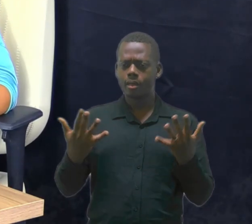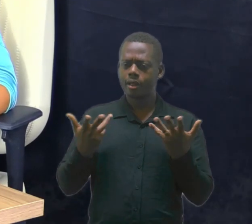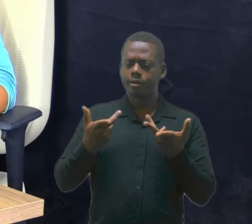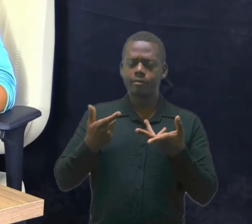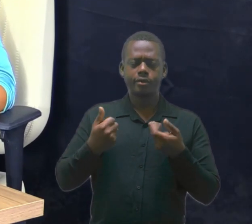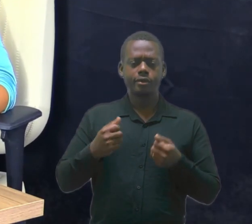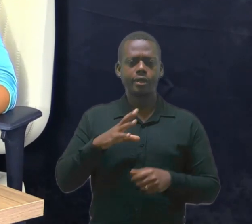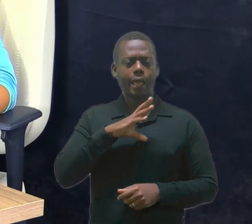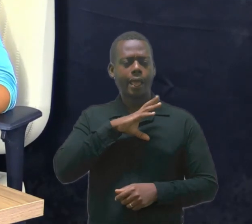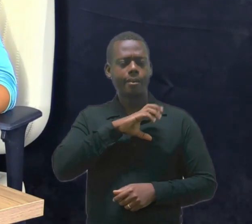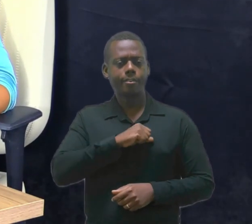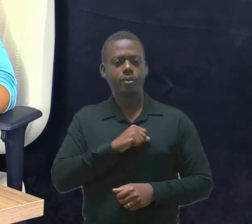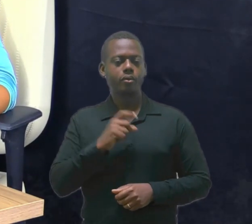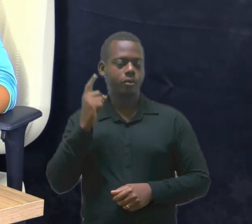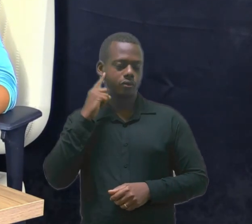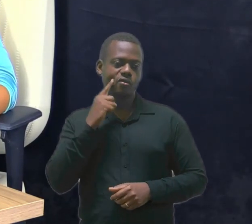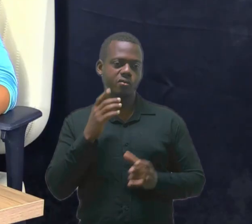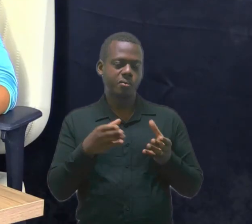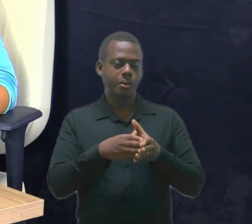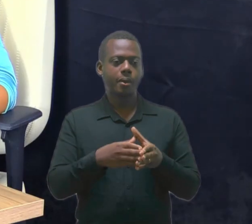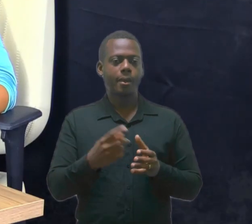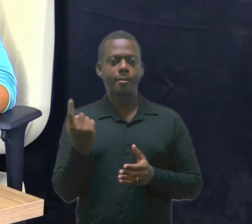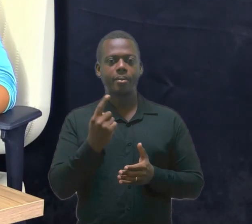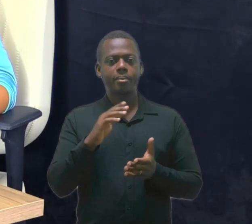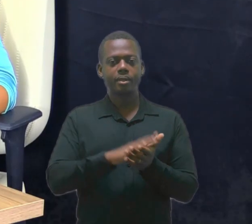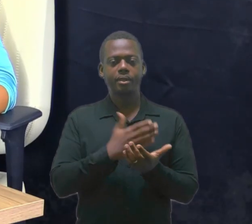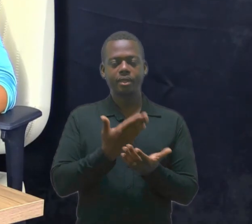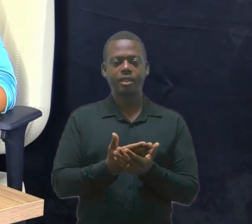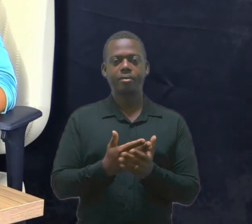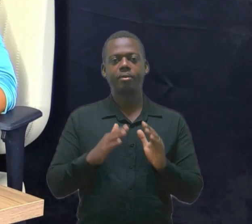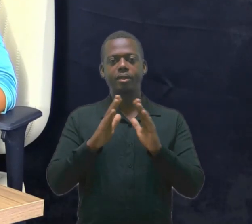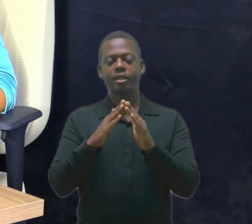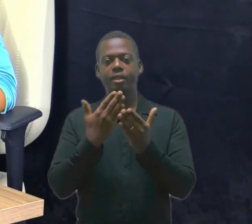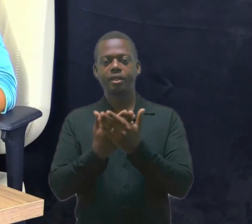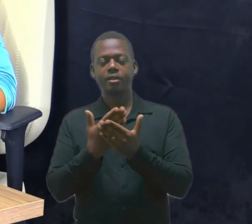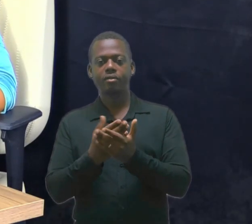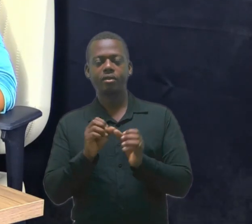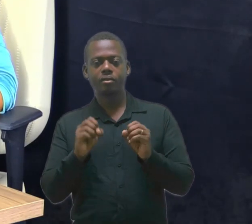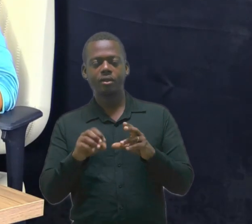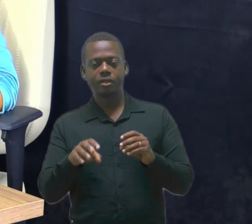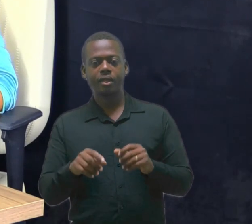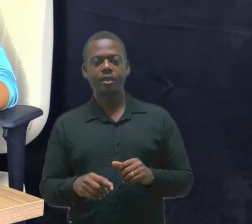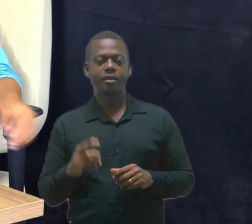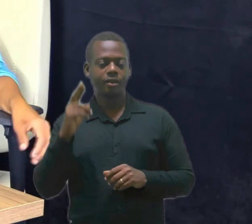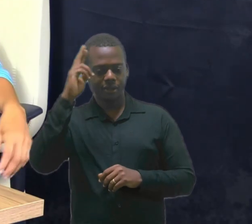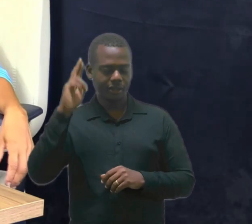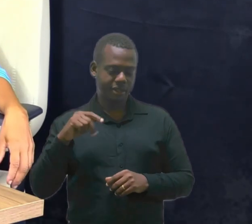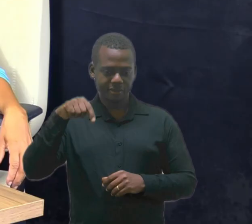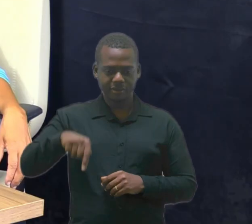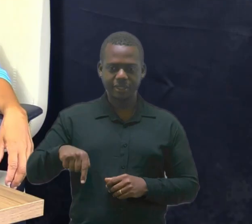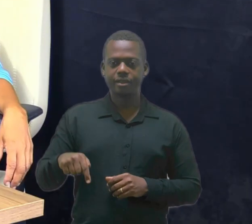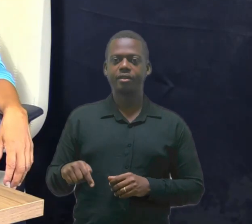maravilhosa, um amor imenso da comunidade surda, a primeira intérprete da educação aqui em Simões Filho, a primeira. Rita, queremos você aqui,